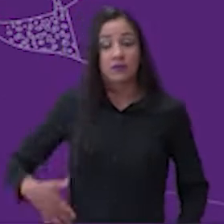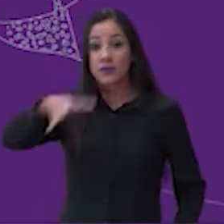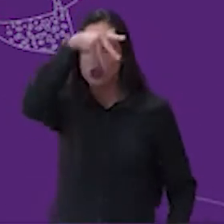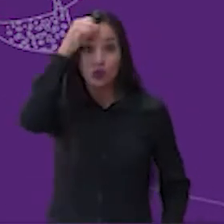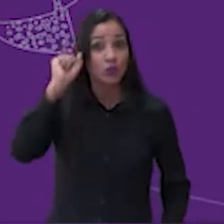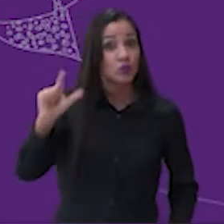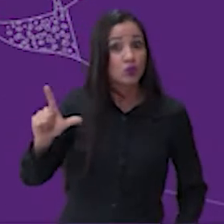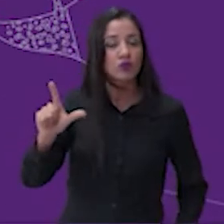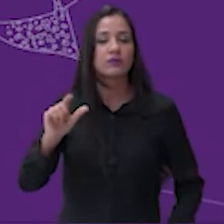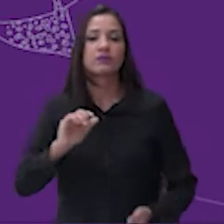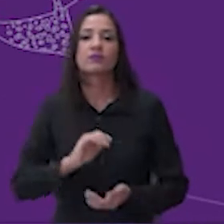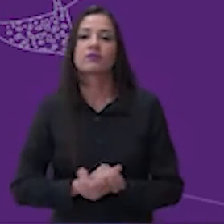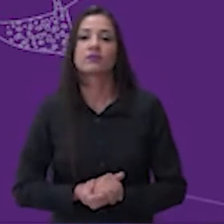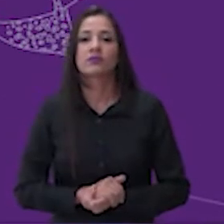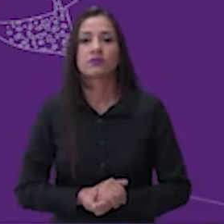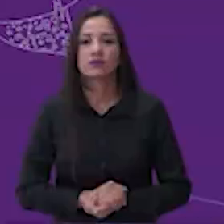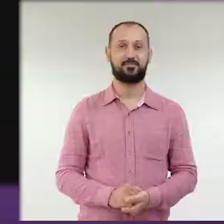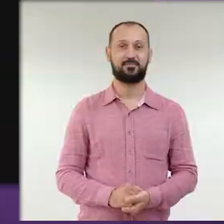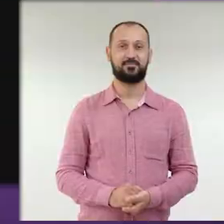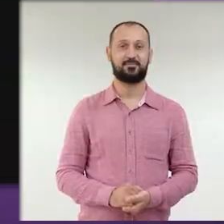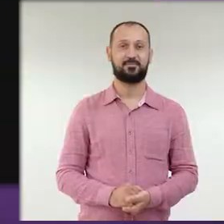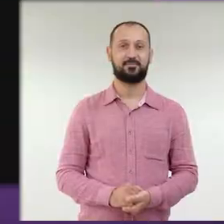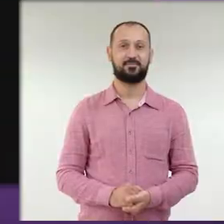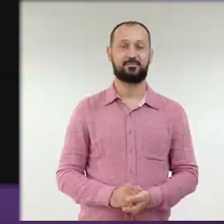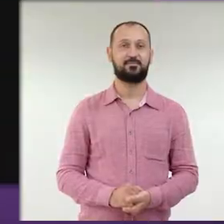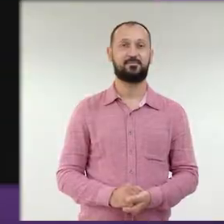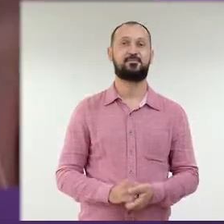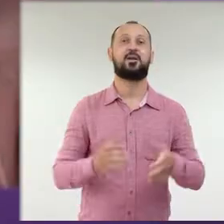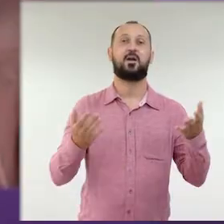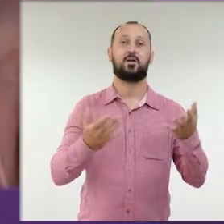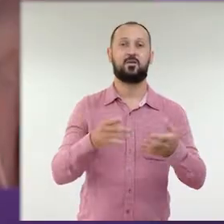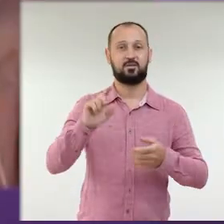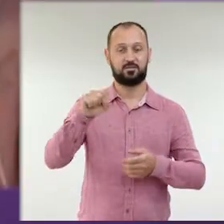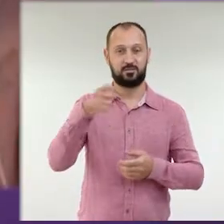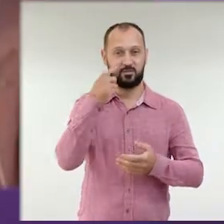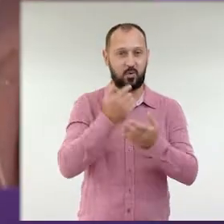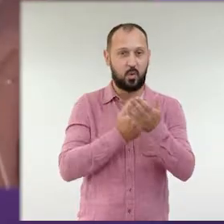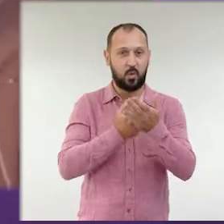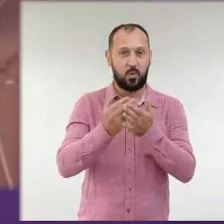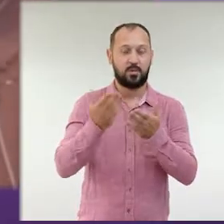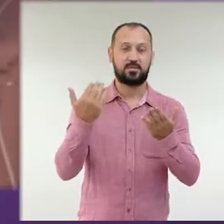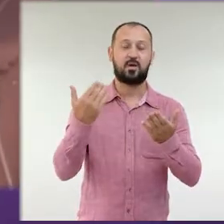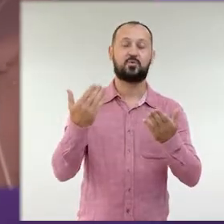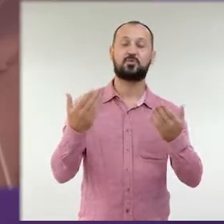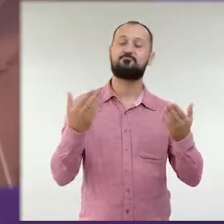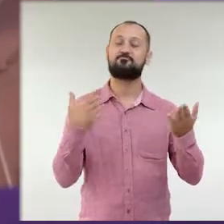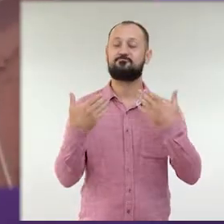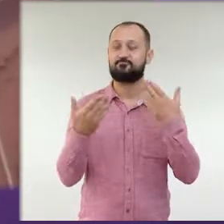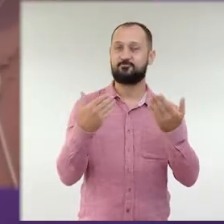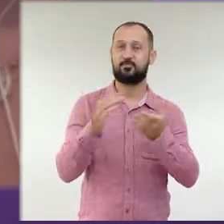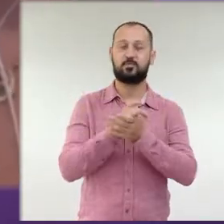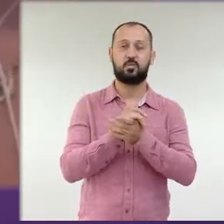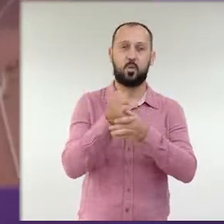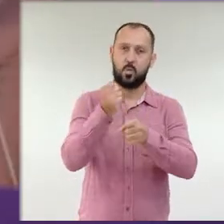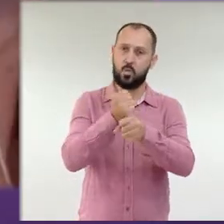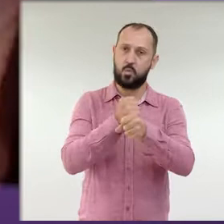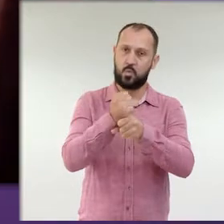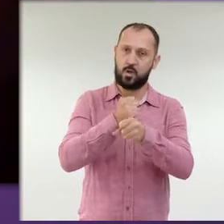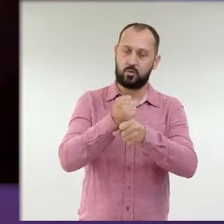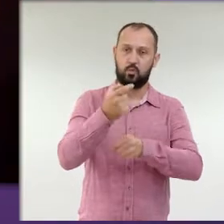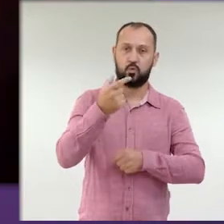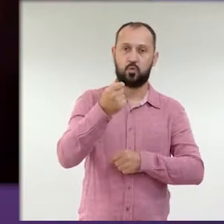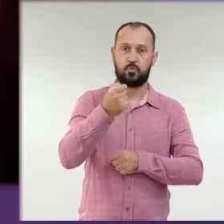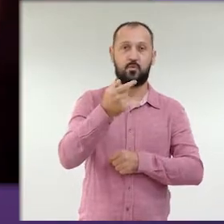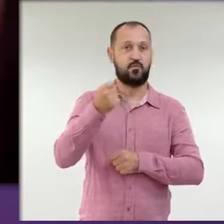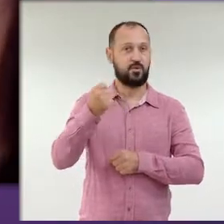de Mato Grosso do Sul. Agora sim nós vamos dar início ao nosso bate-papo. O ano de 2020,